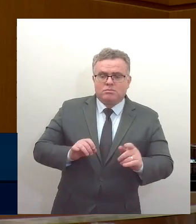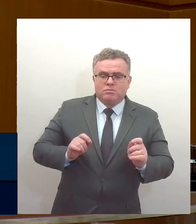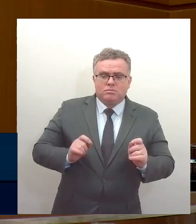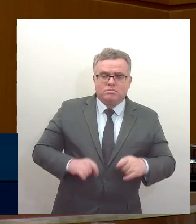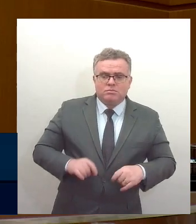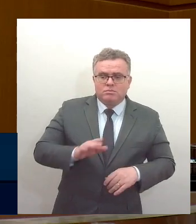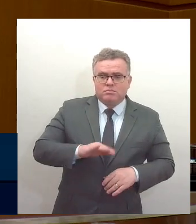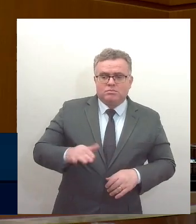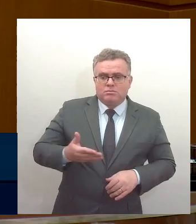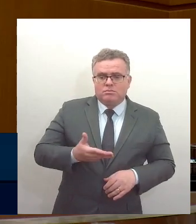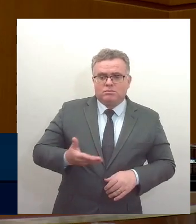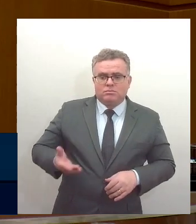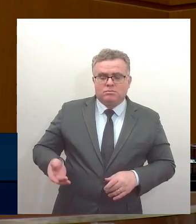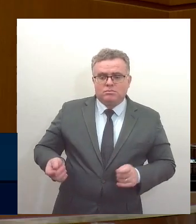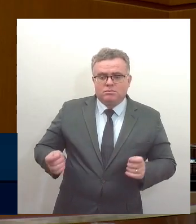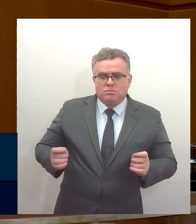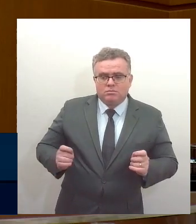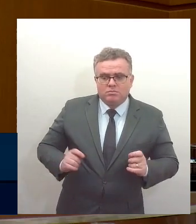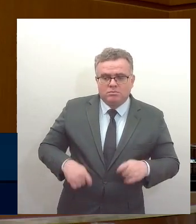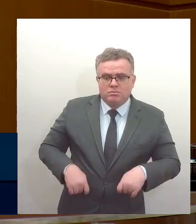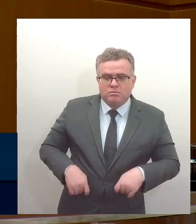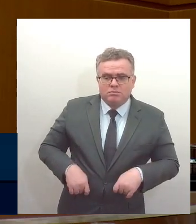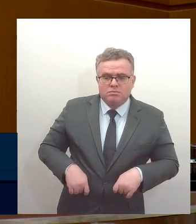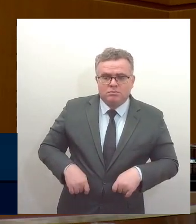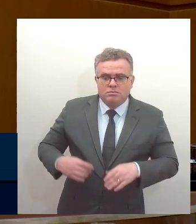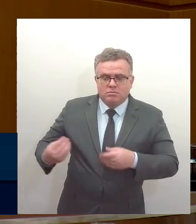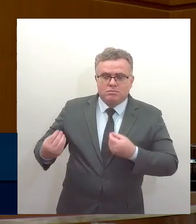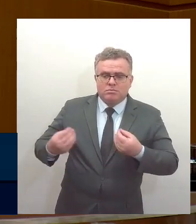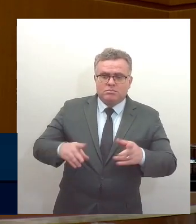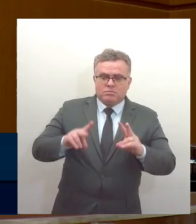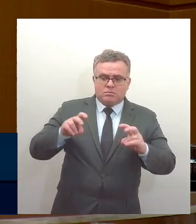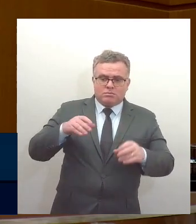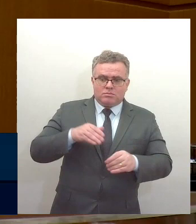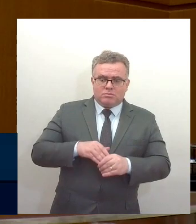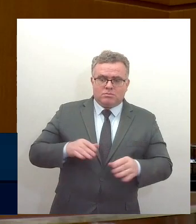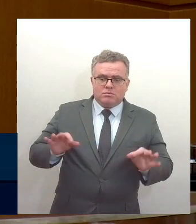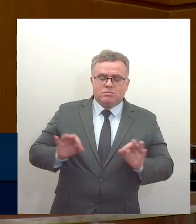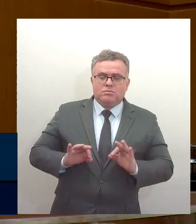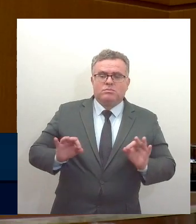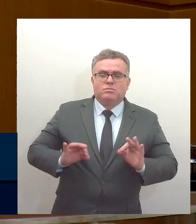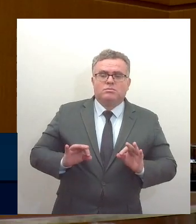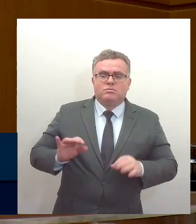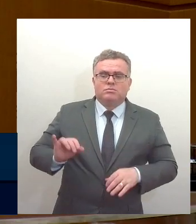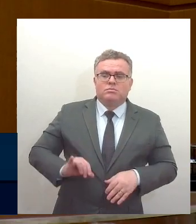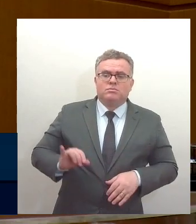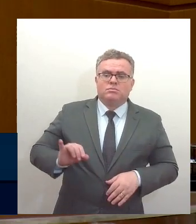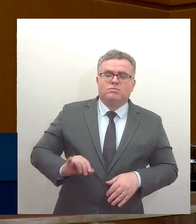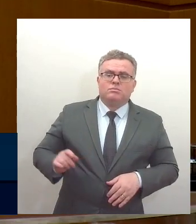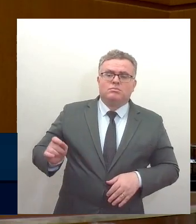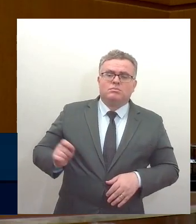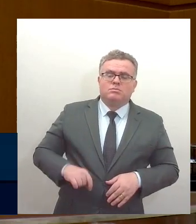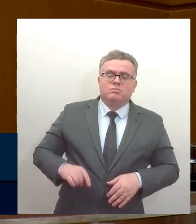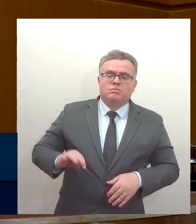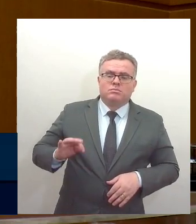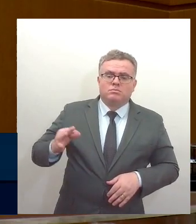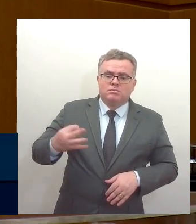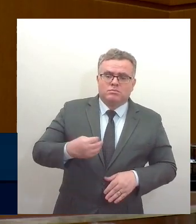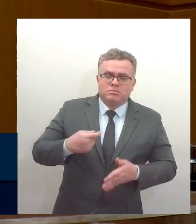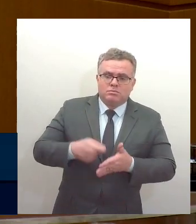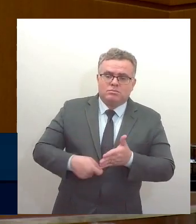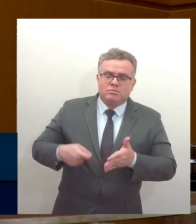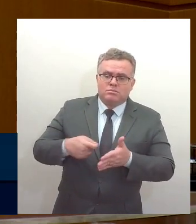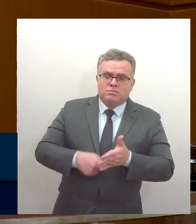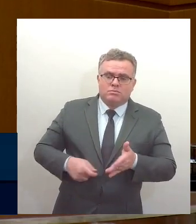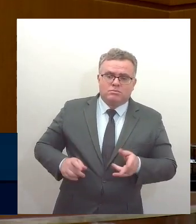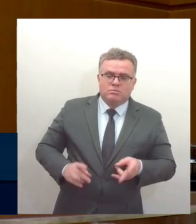para a pauta, um projeto de extrema importância, onde todo mundo cobra isso, que nas escolas é uma